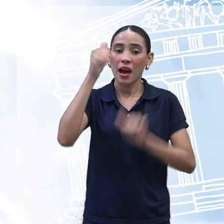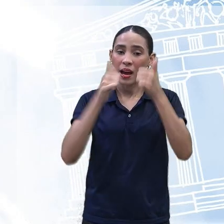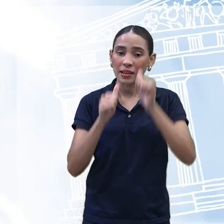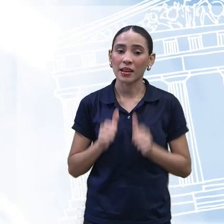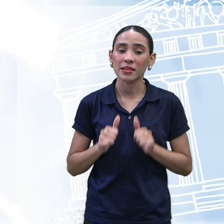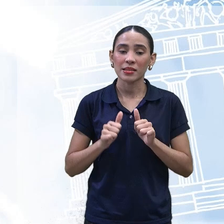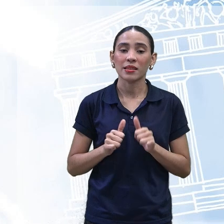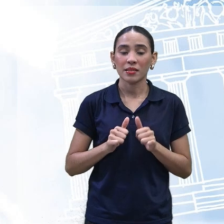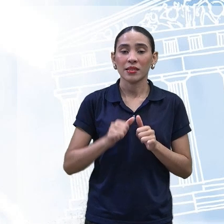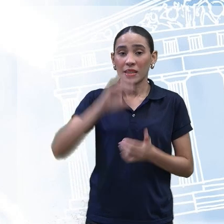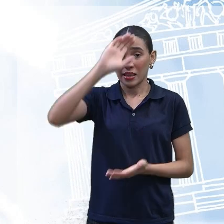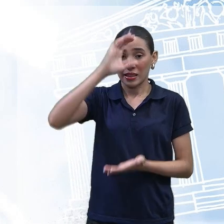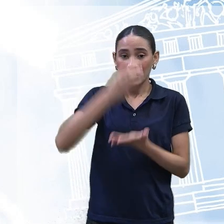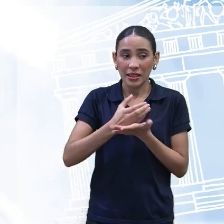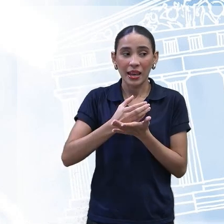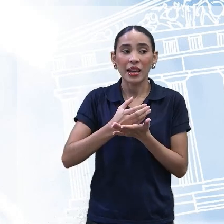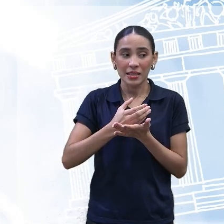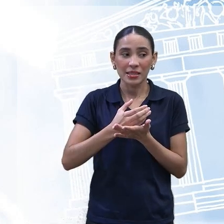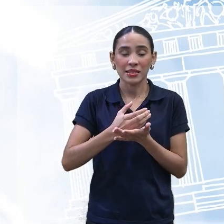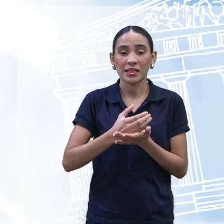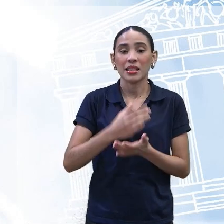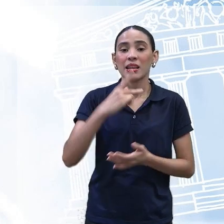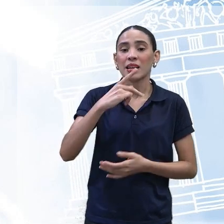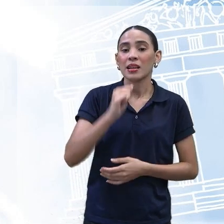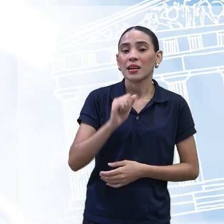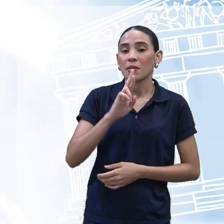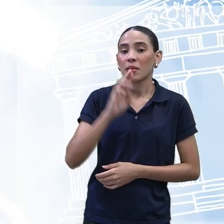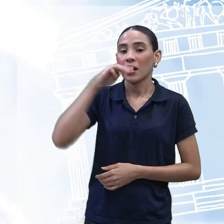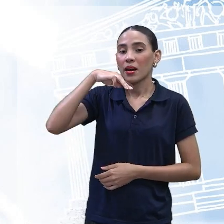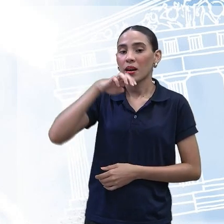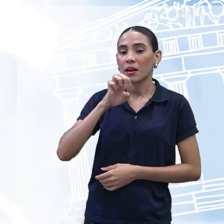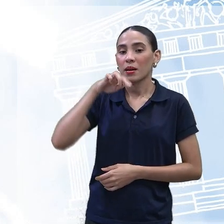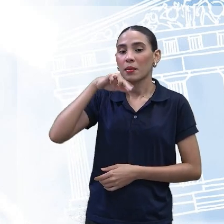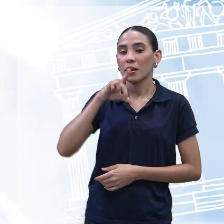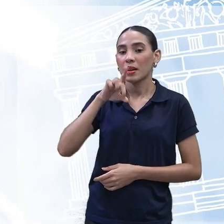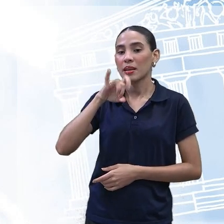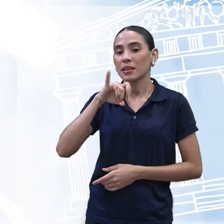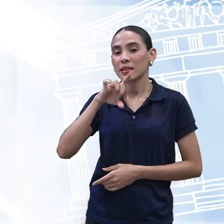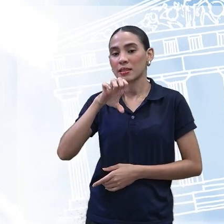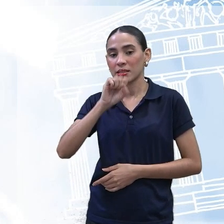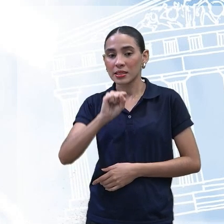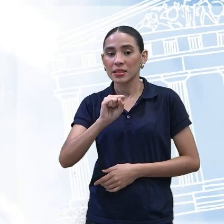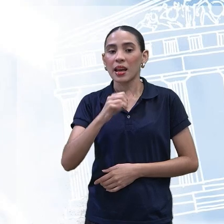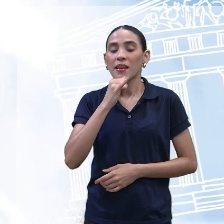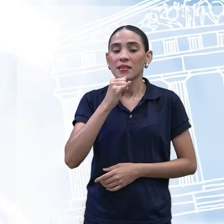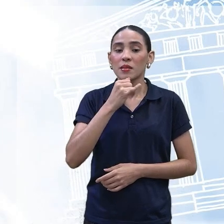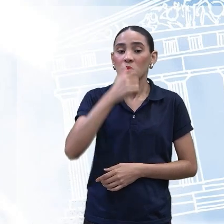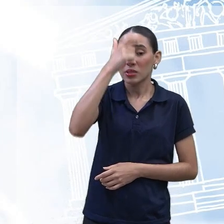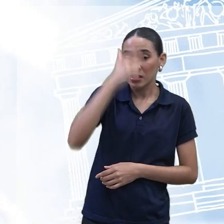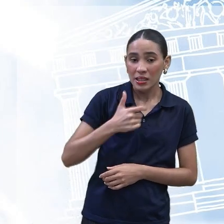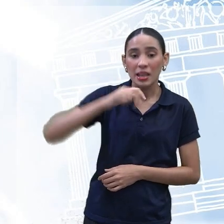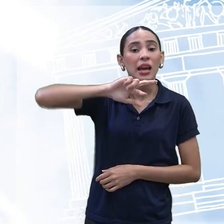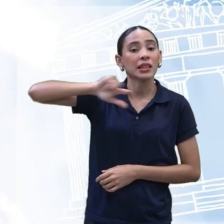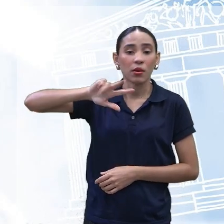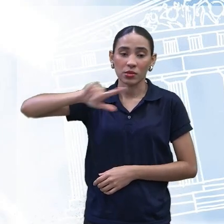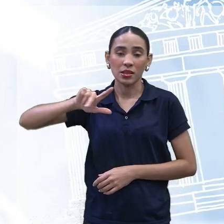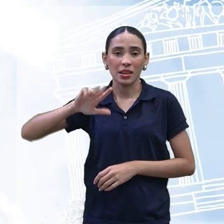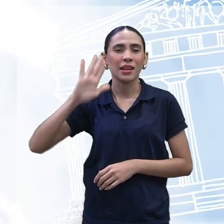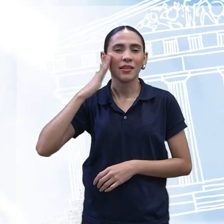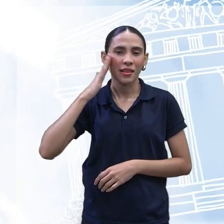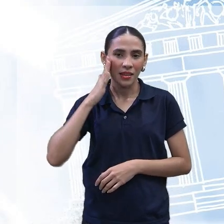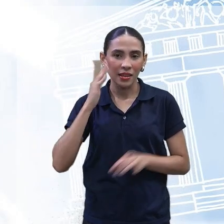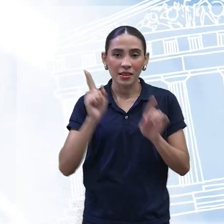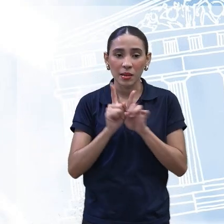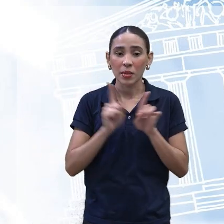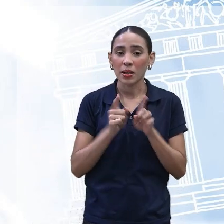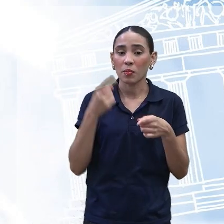a tese de Parmênides. Qual era essa tese? Sobre o ser e o não ser. Vamos entender muito bem, porque